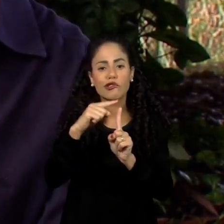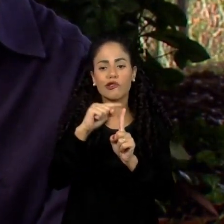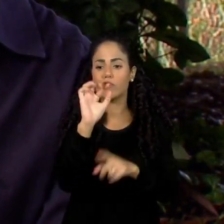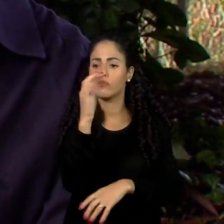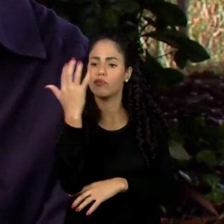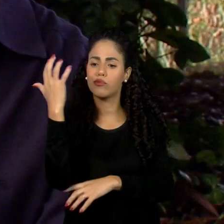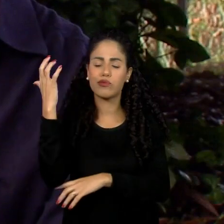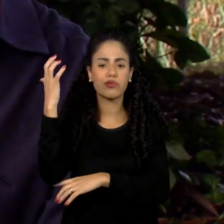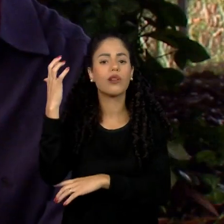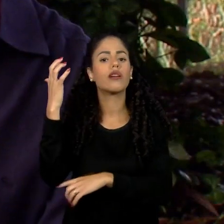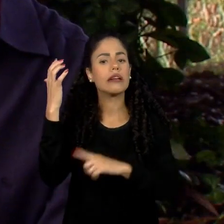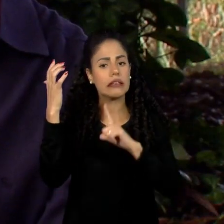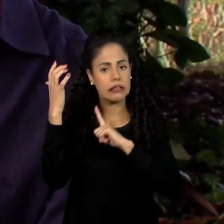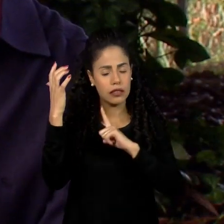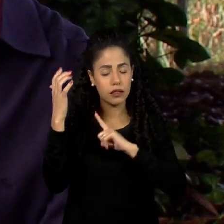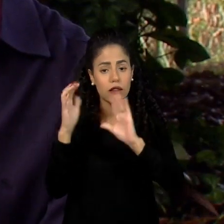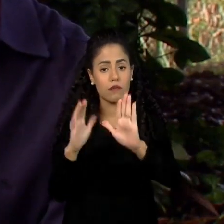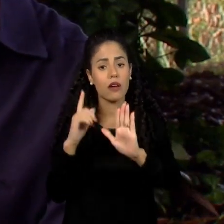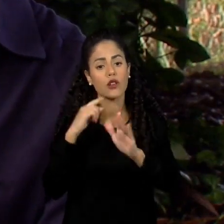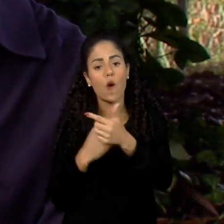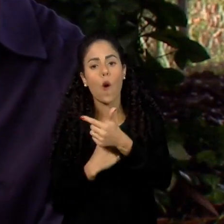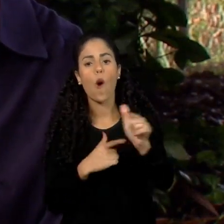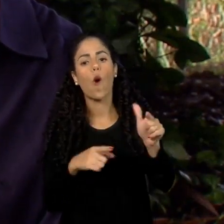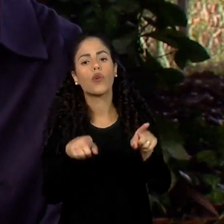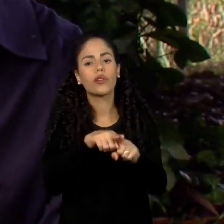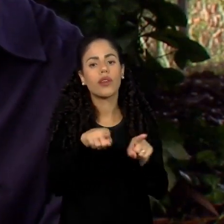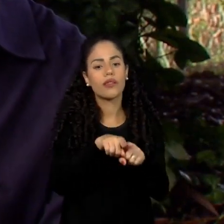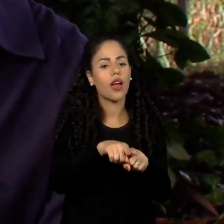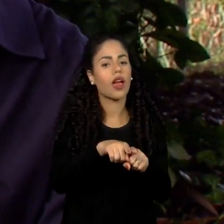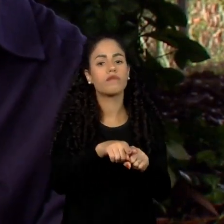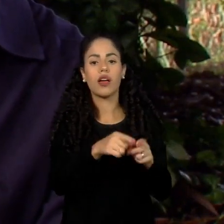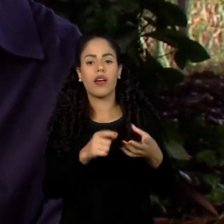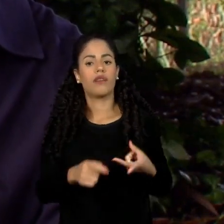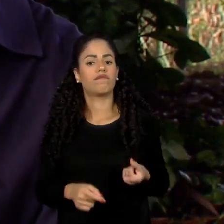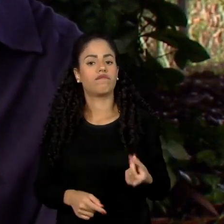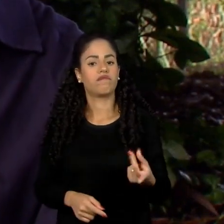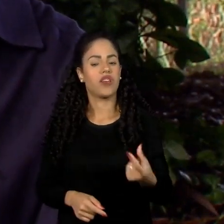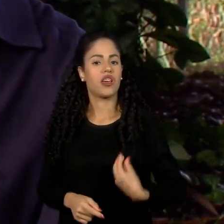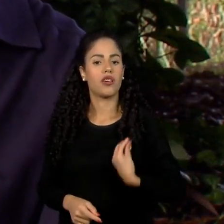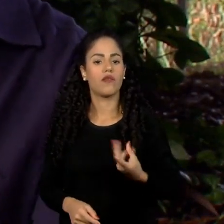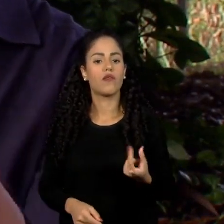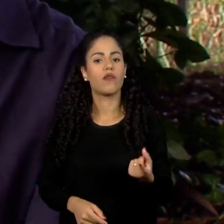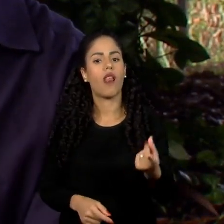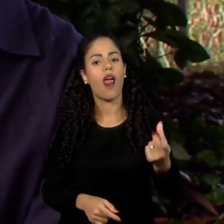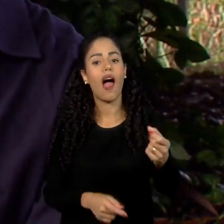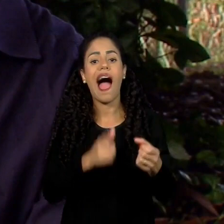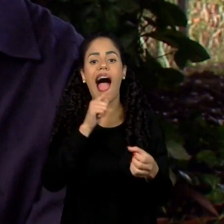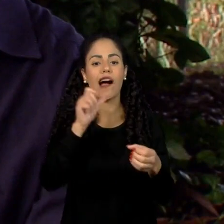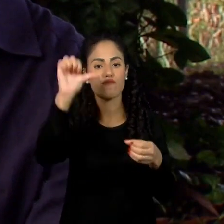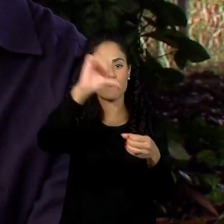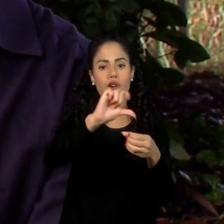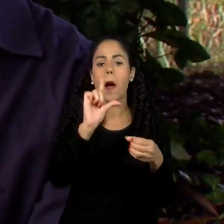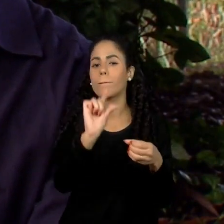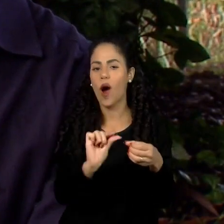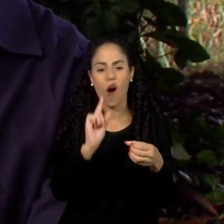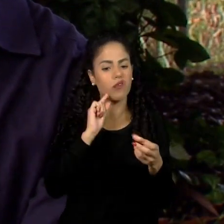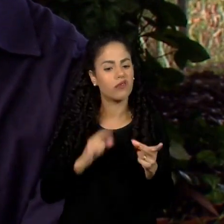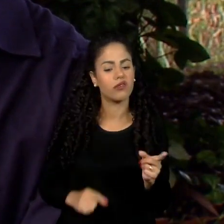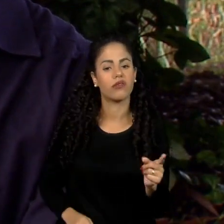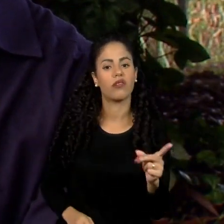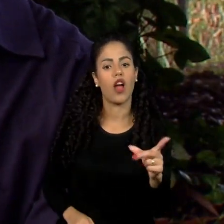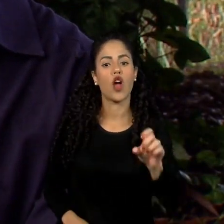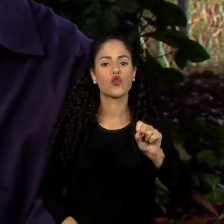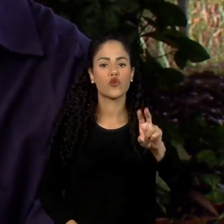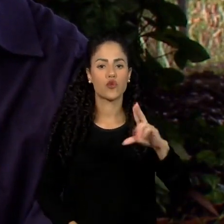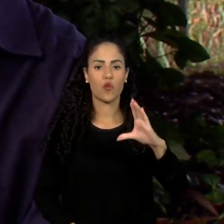menos afetadas estão as suculentas, herbáceas, gramíneas, né? Então o porte da vegetação ele poderá